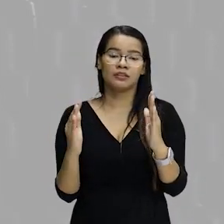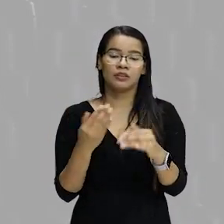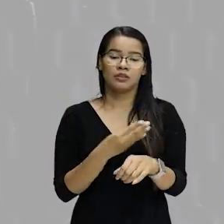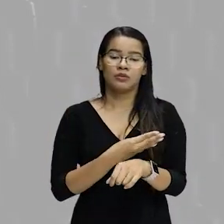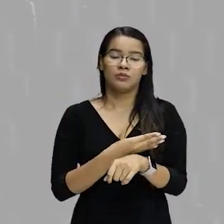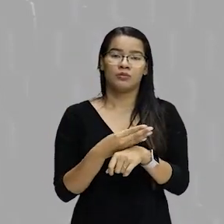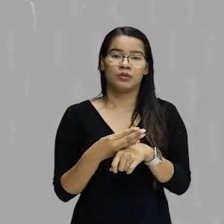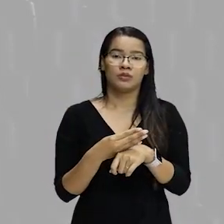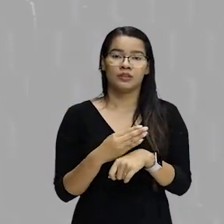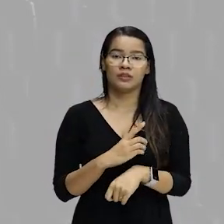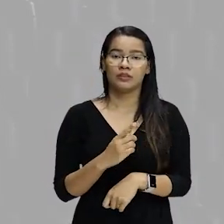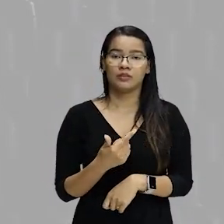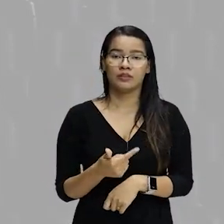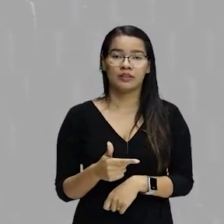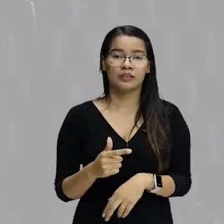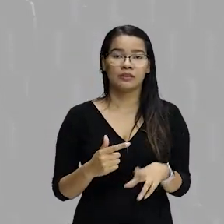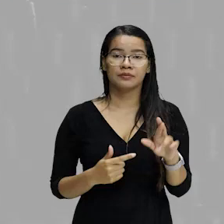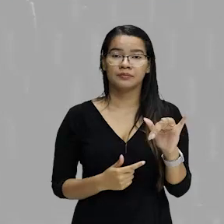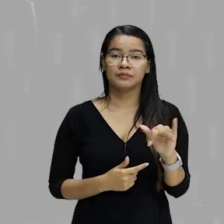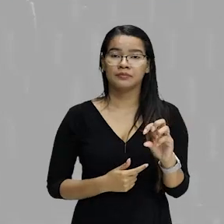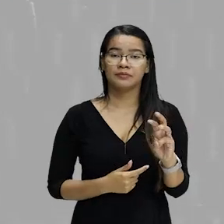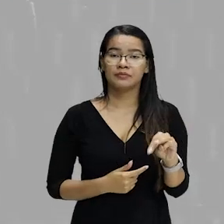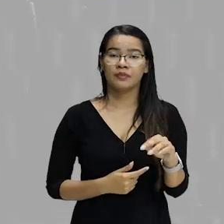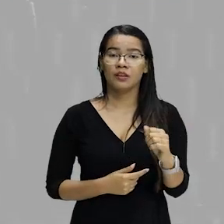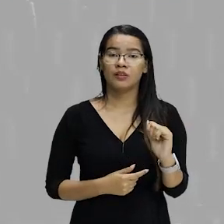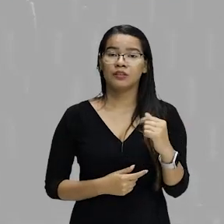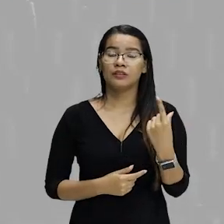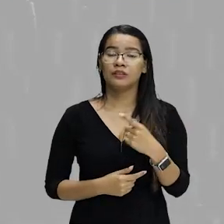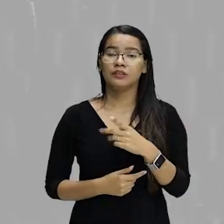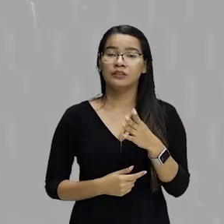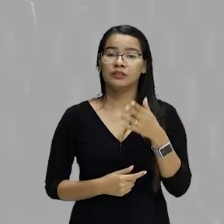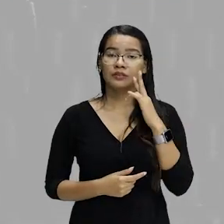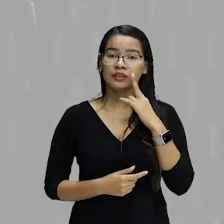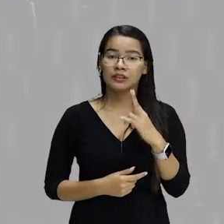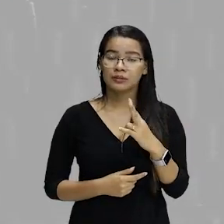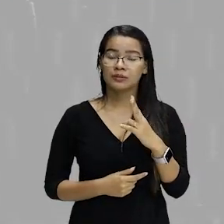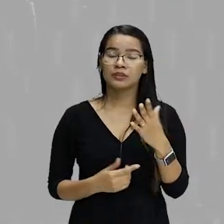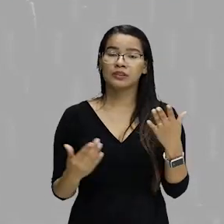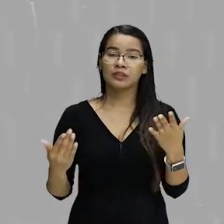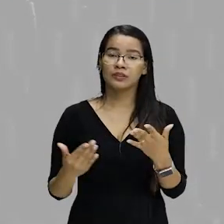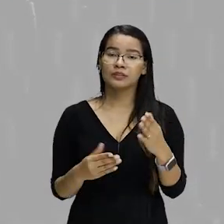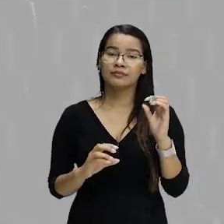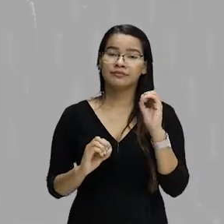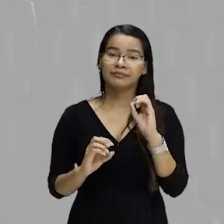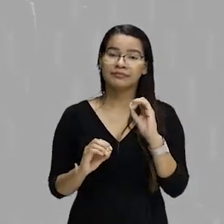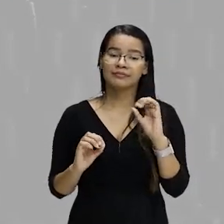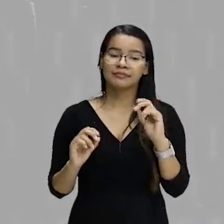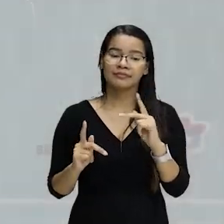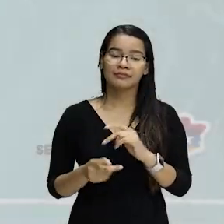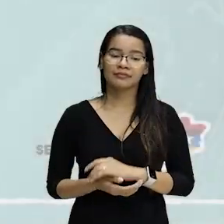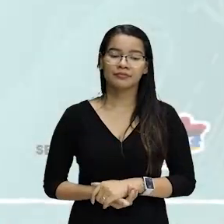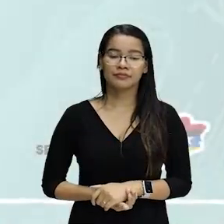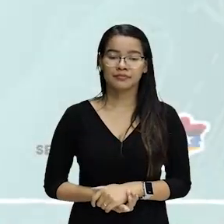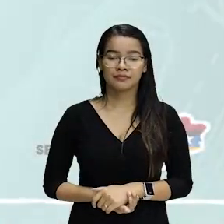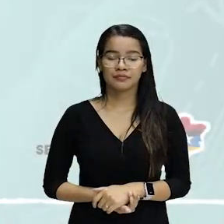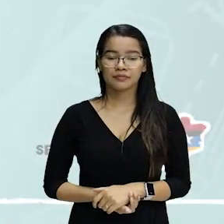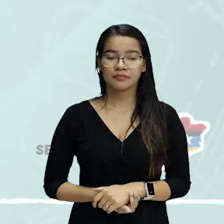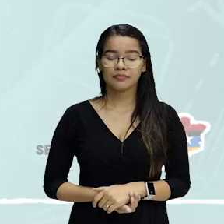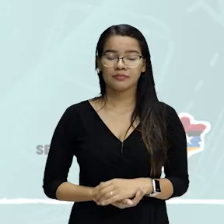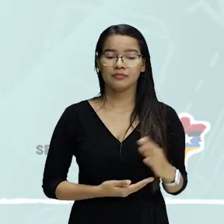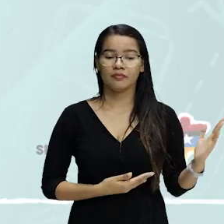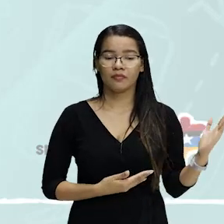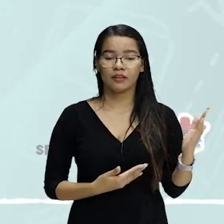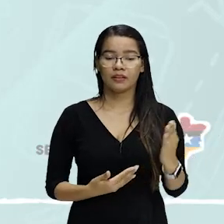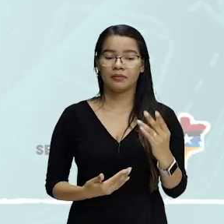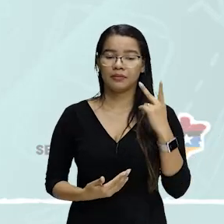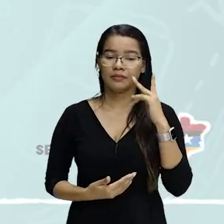brancos são aqueles que não têm rima, tá? A gente vai já ver isso aí agora na nossa aula, tá bom? Eu trouxe para